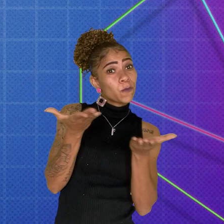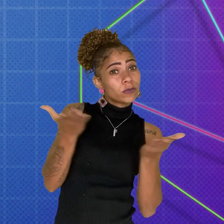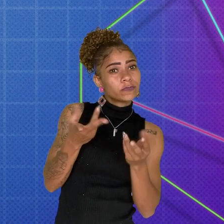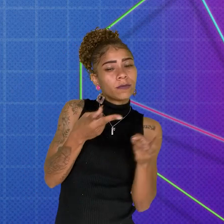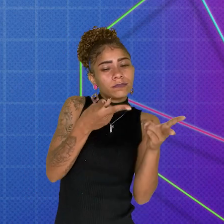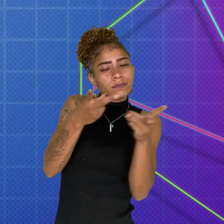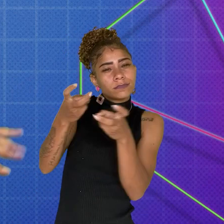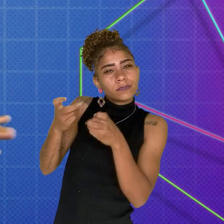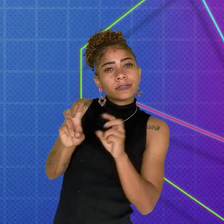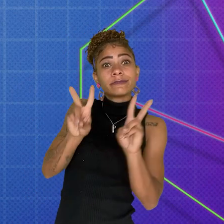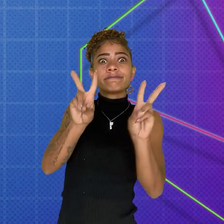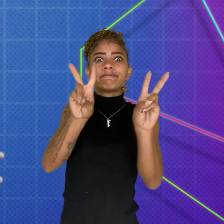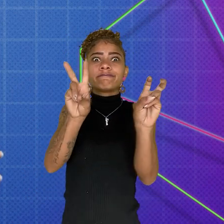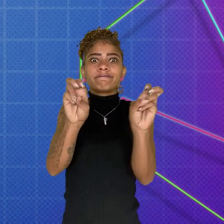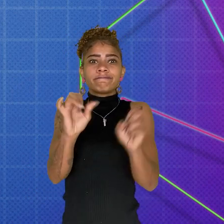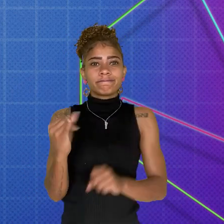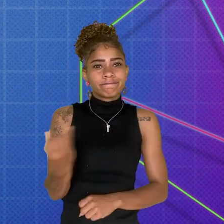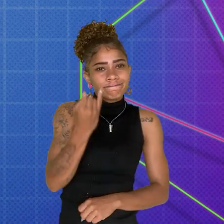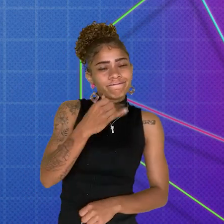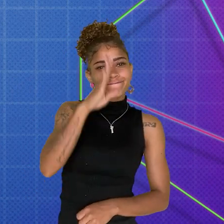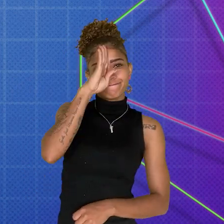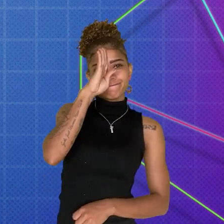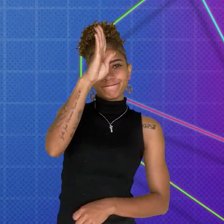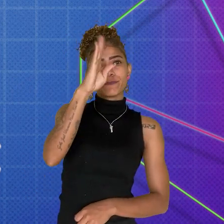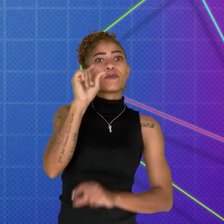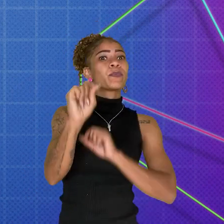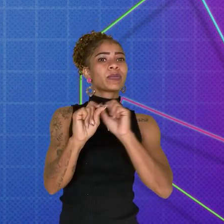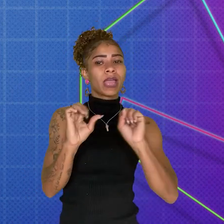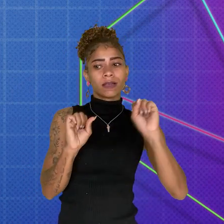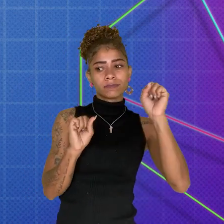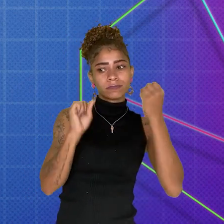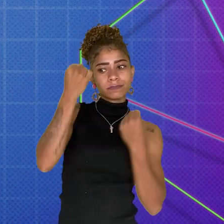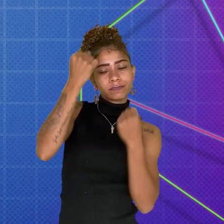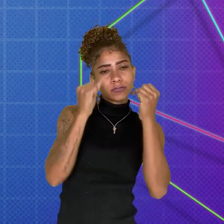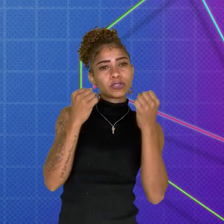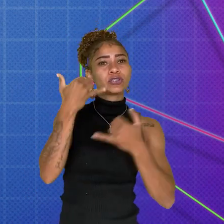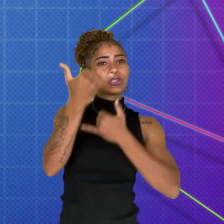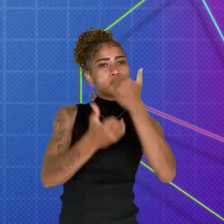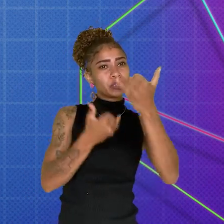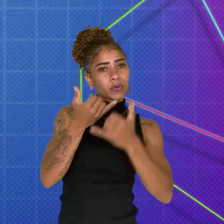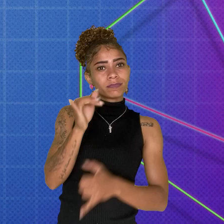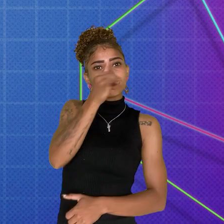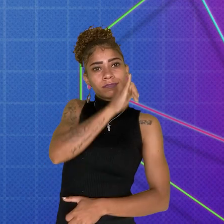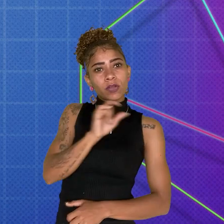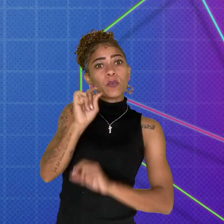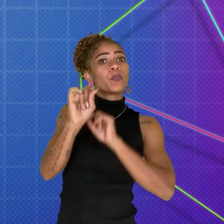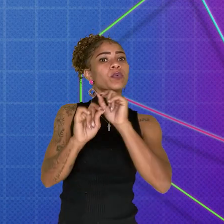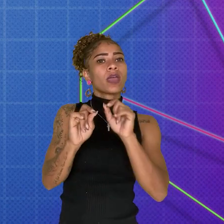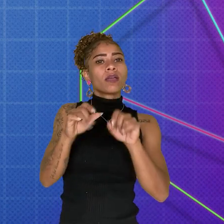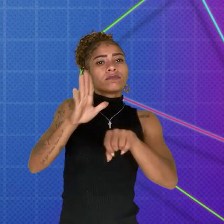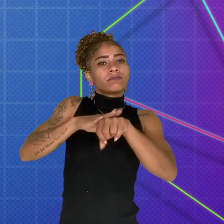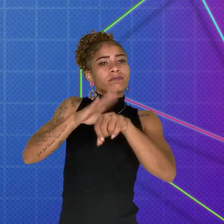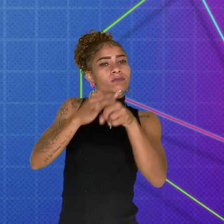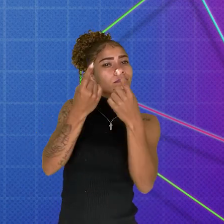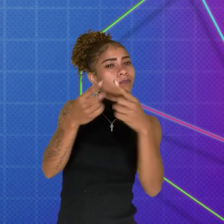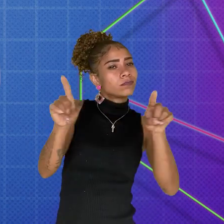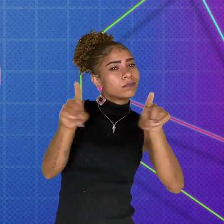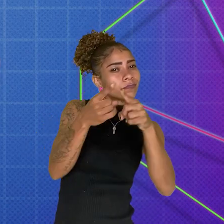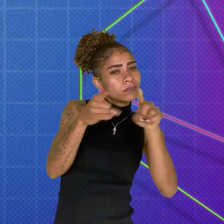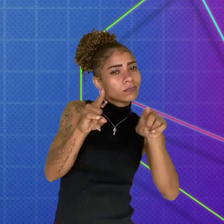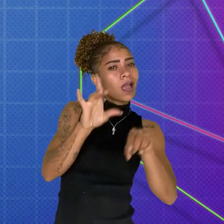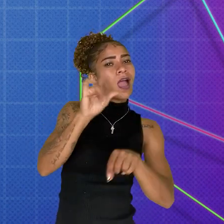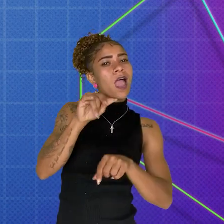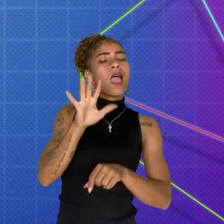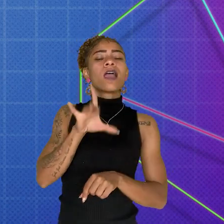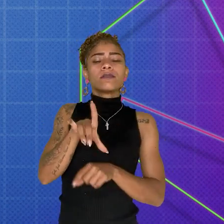Hoje vamos explorar um tema muito importante e fundamental na indústria de jogos eletrônicos, a trilha sonora. A trilha sonora é uma